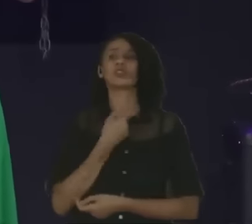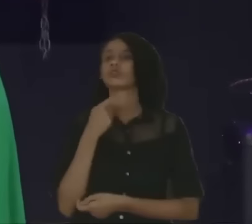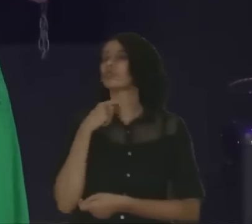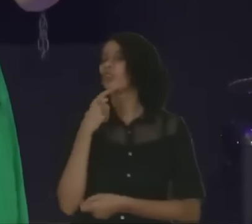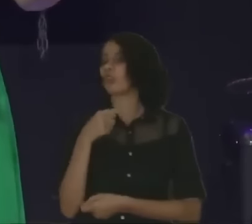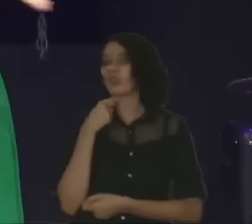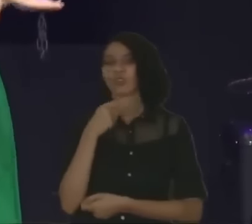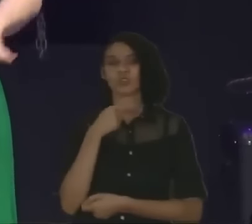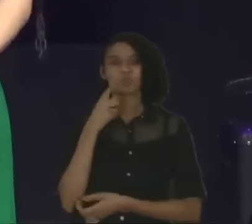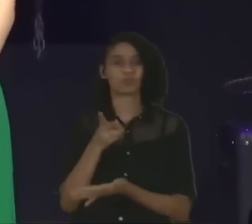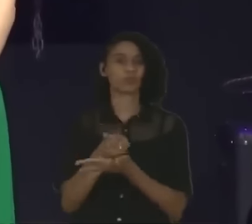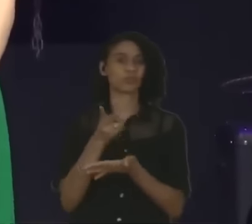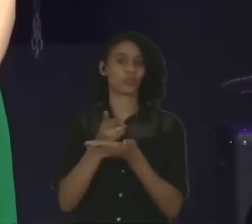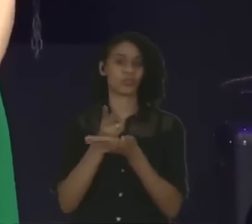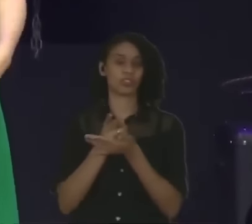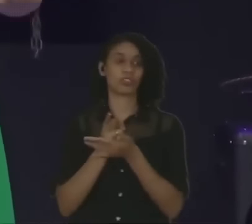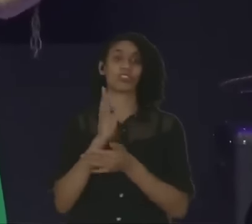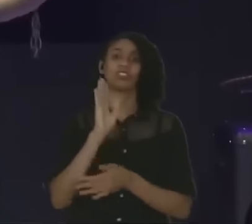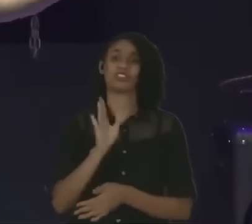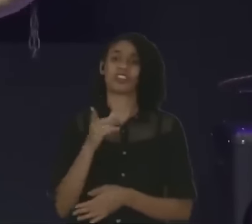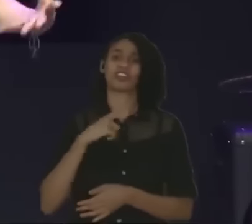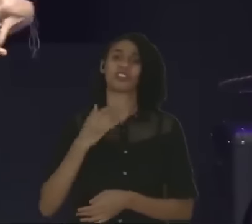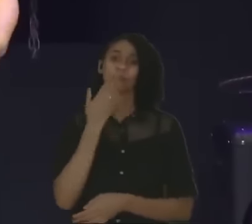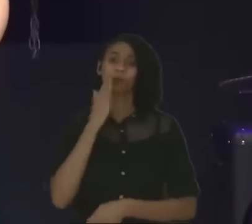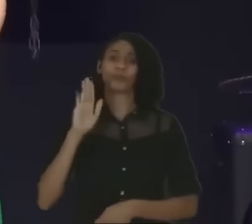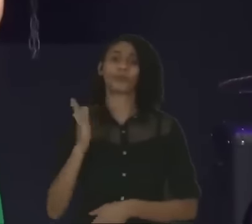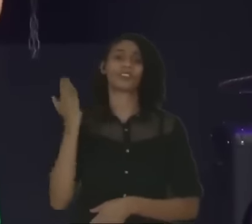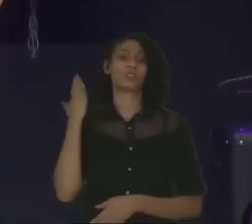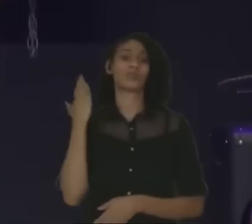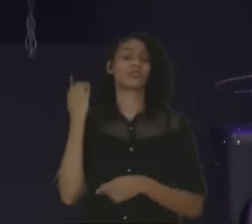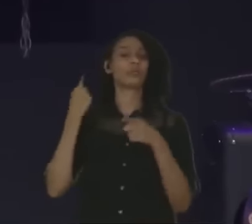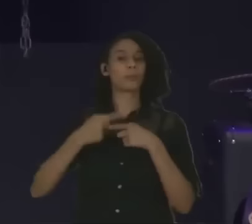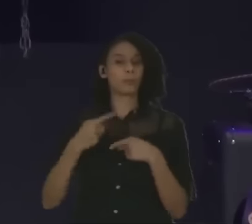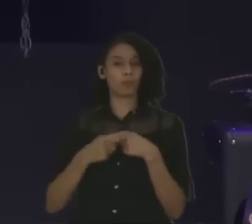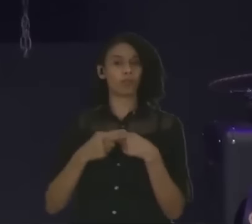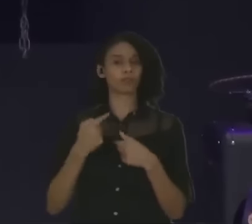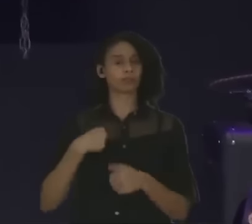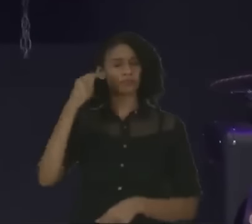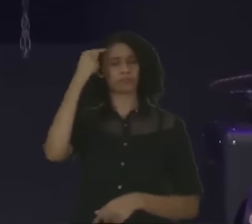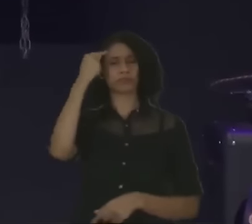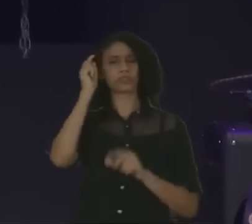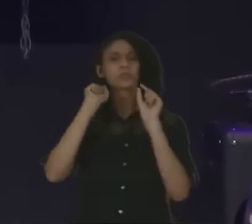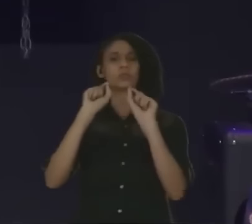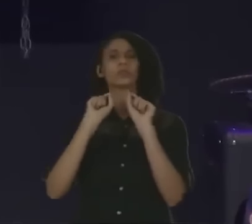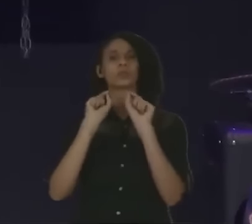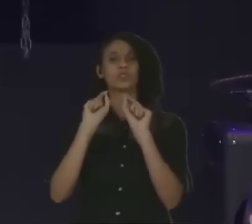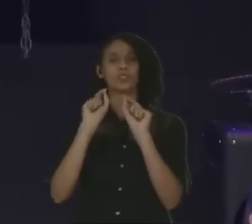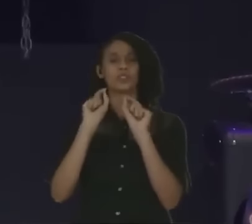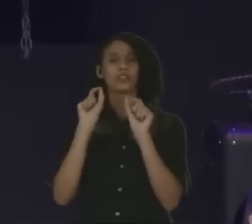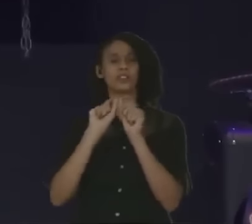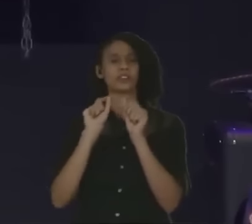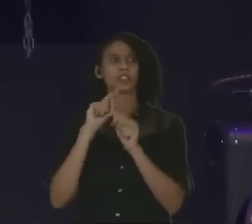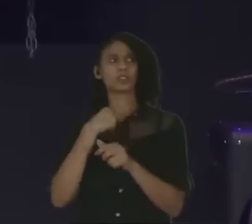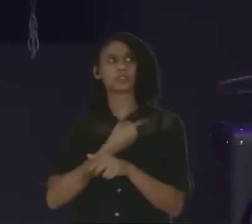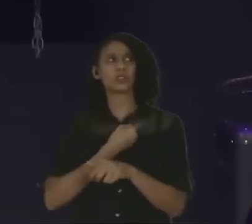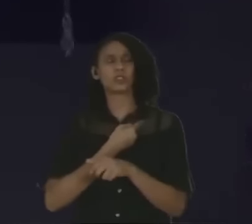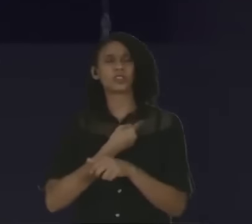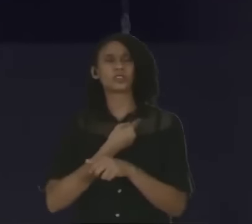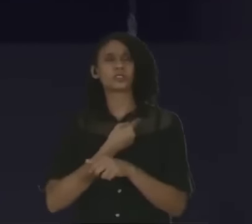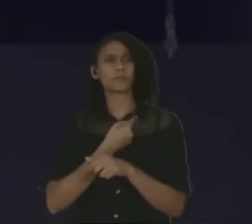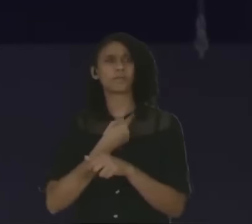conseguir dar continuidade daquilo que a gente havia prometido porque eu parei para pensar o que é que impede as pessoas